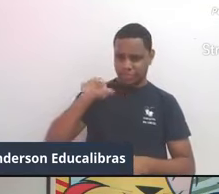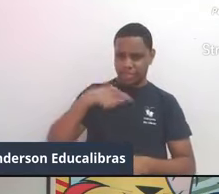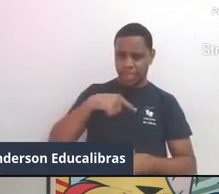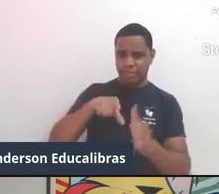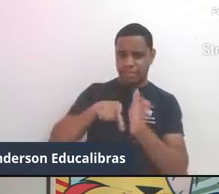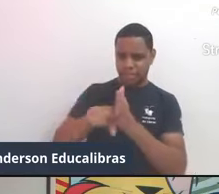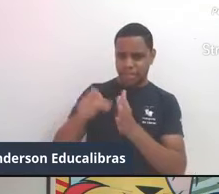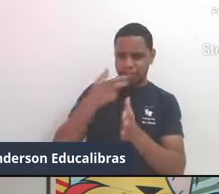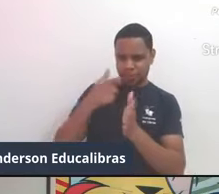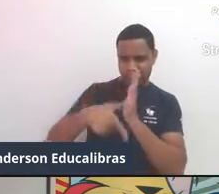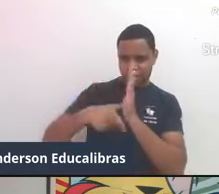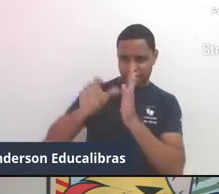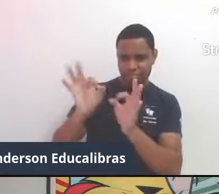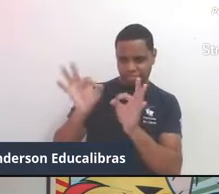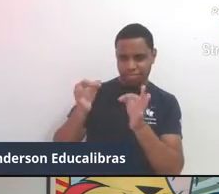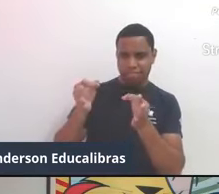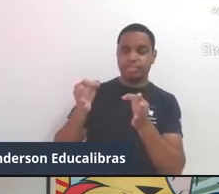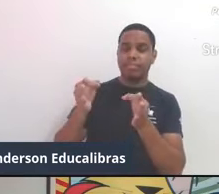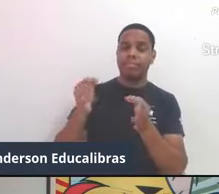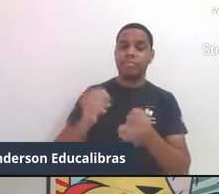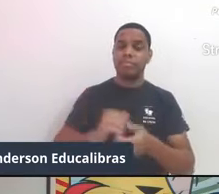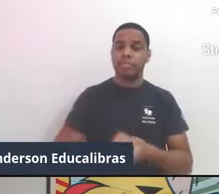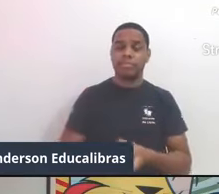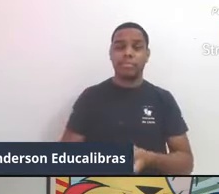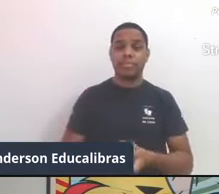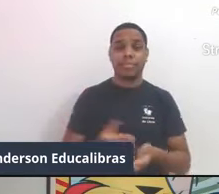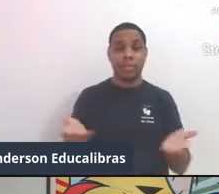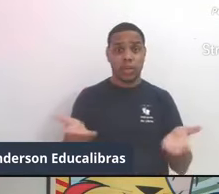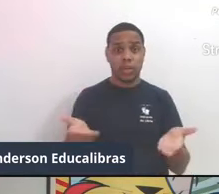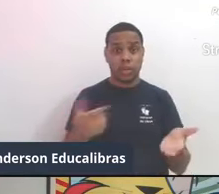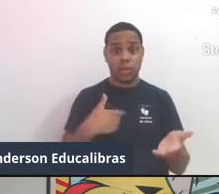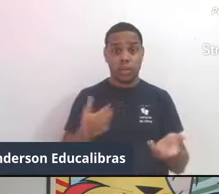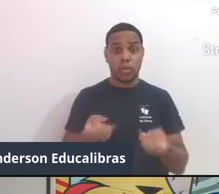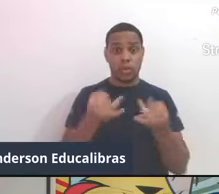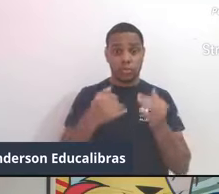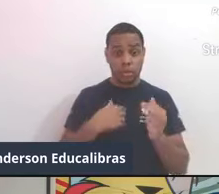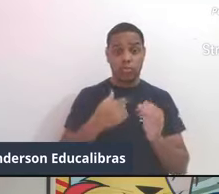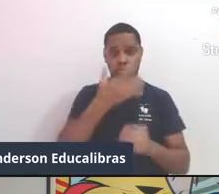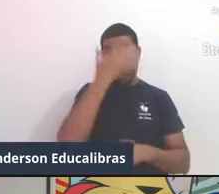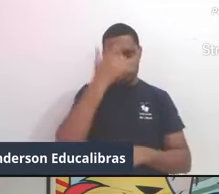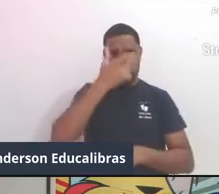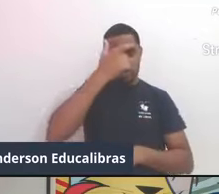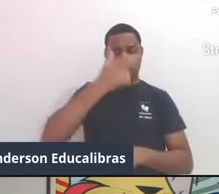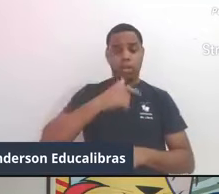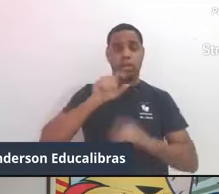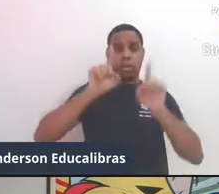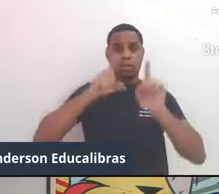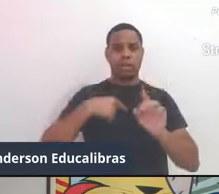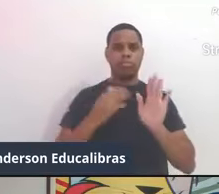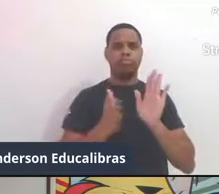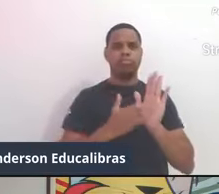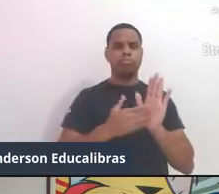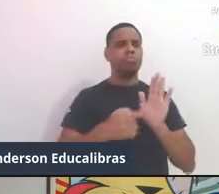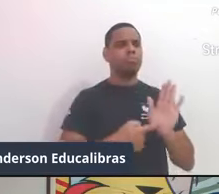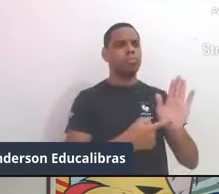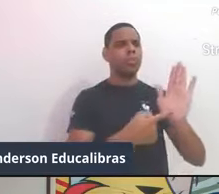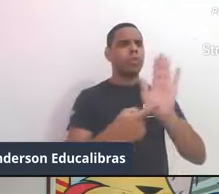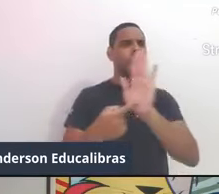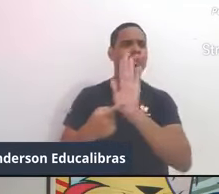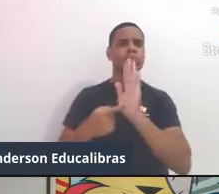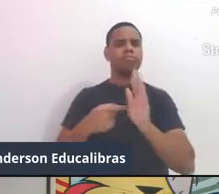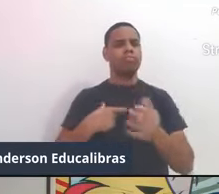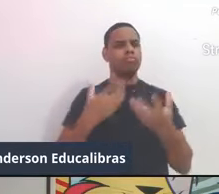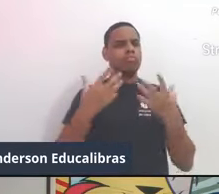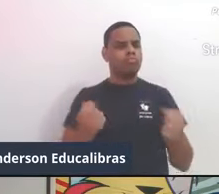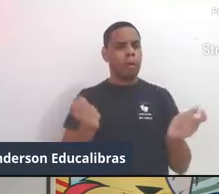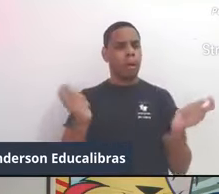falou antes. A gente está aqui falando do protagonismo da pessoa com deficiência. Por quê? Porque